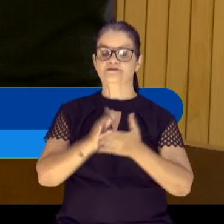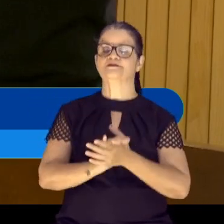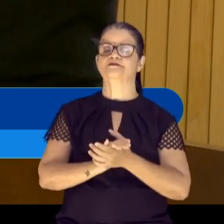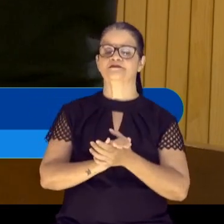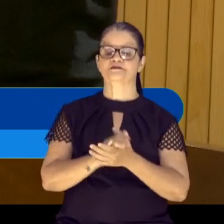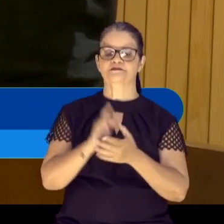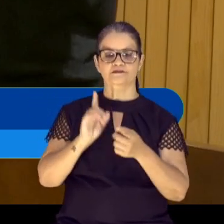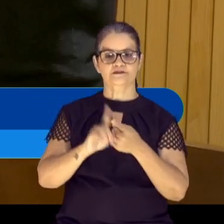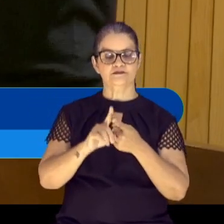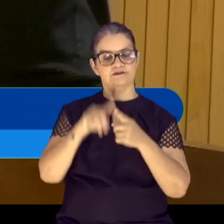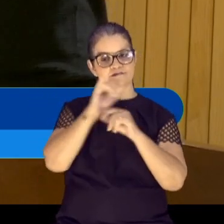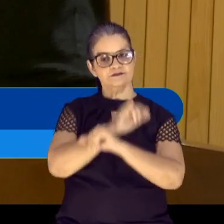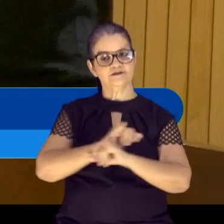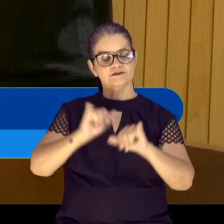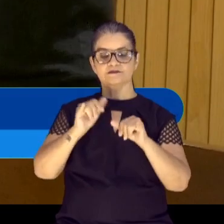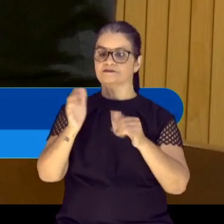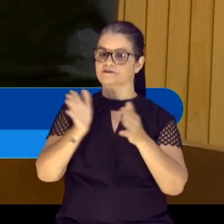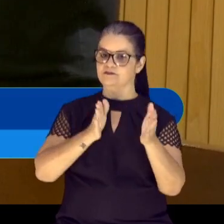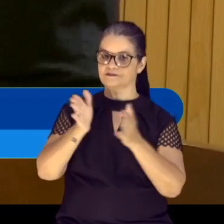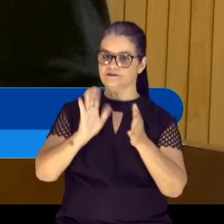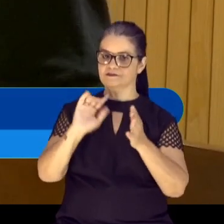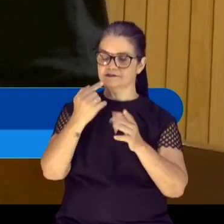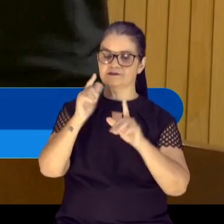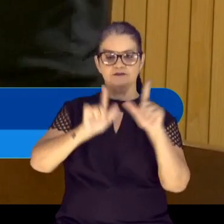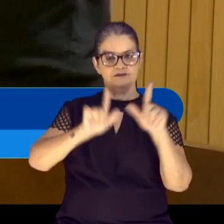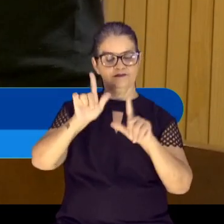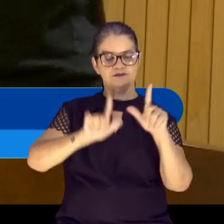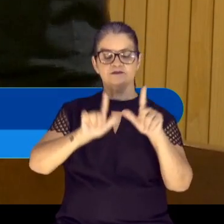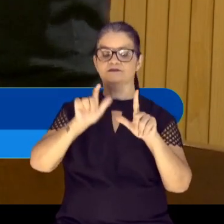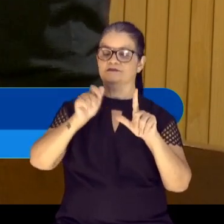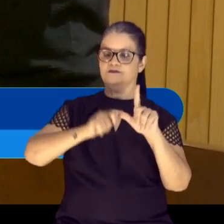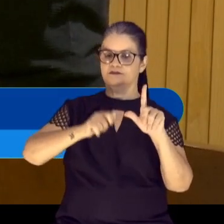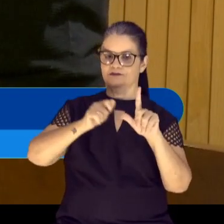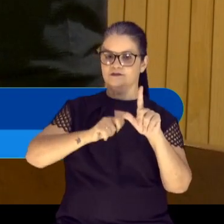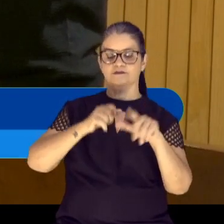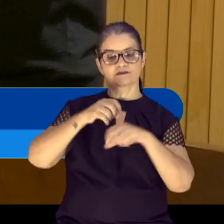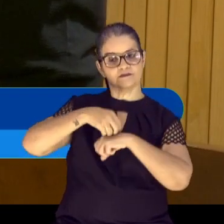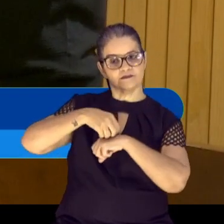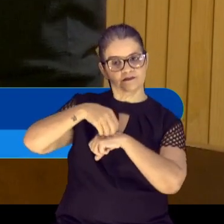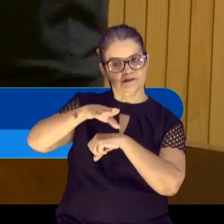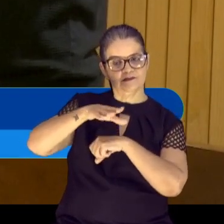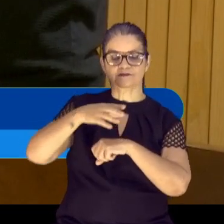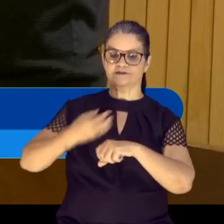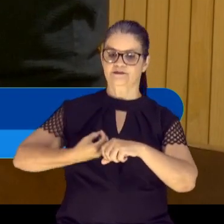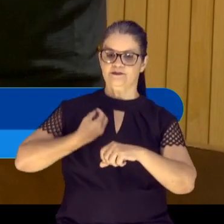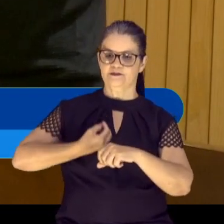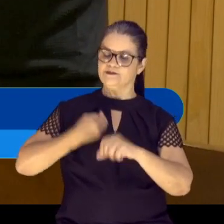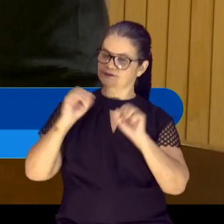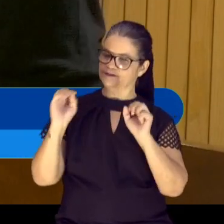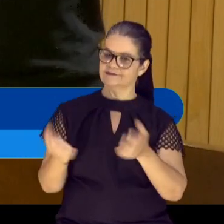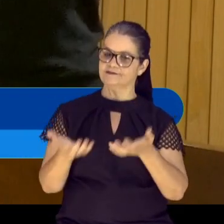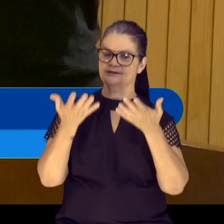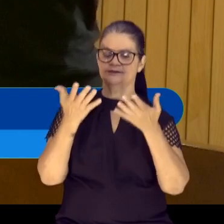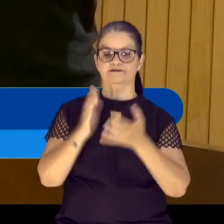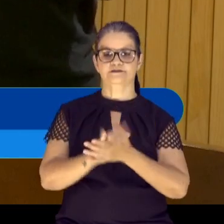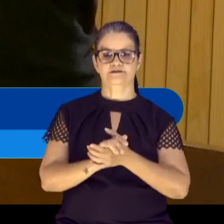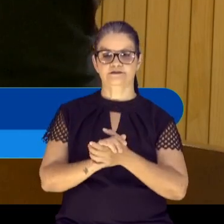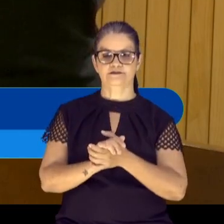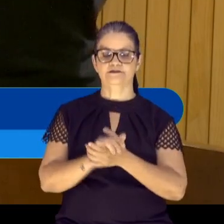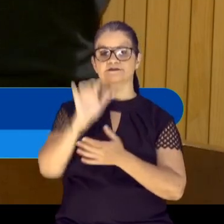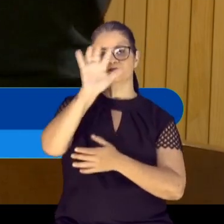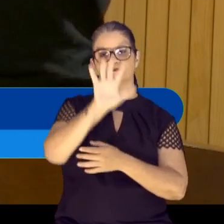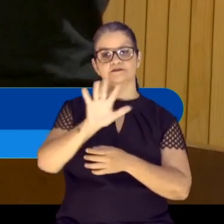Passaremos também a informar que, neste momento, a nossa TV Alep está transmitindo ao vivo este evento para a